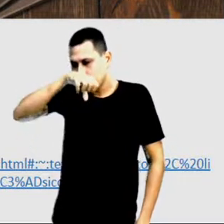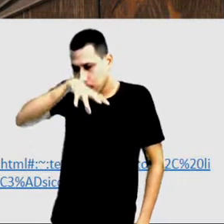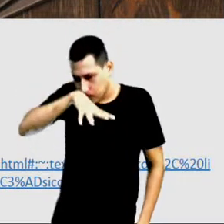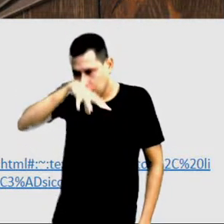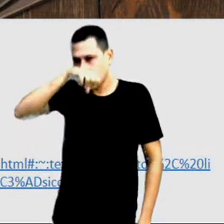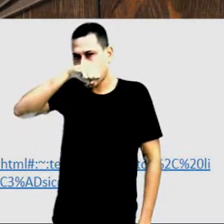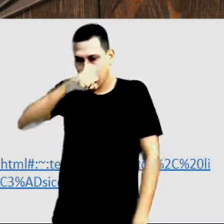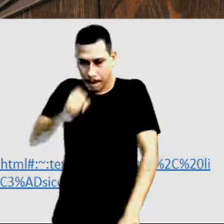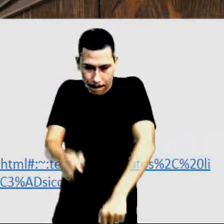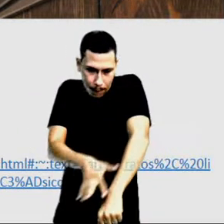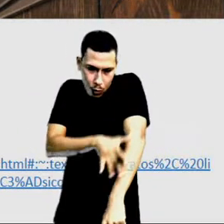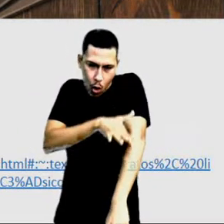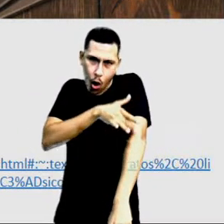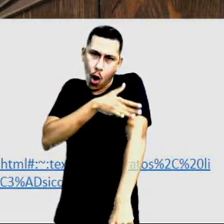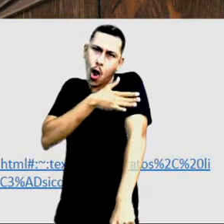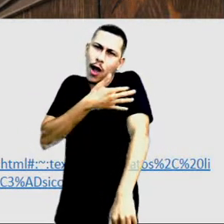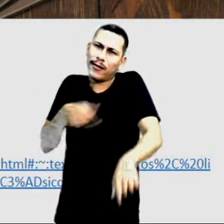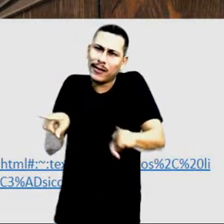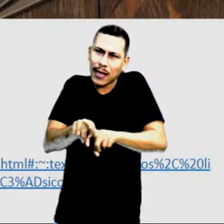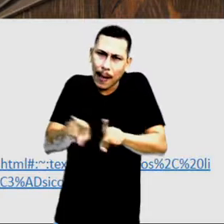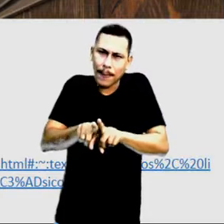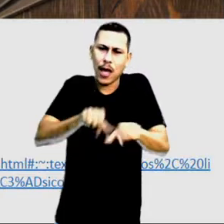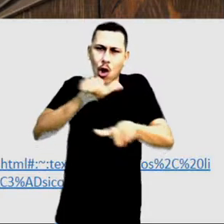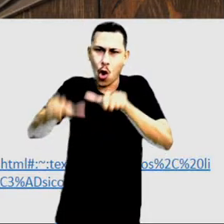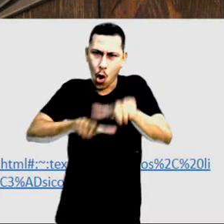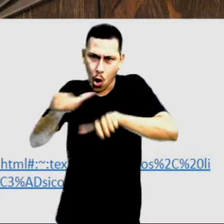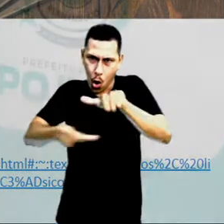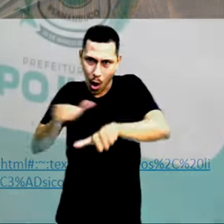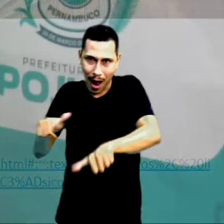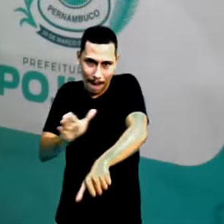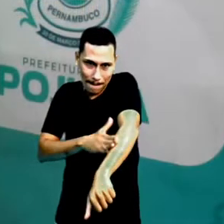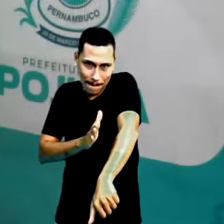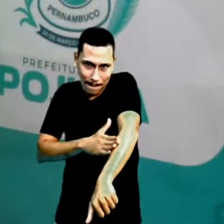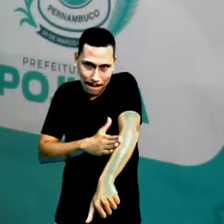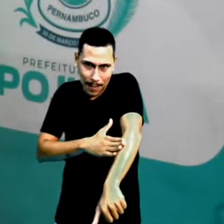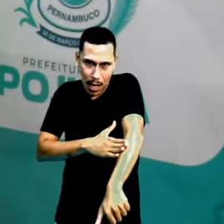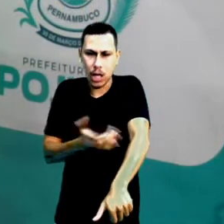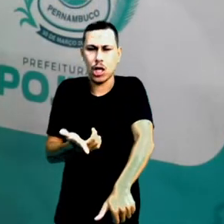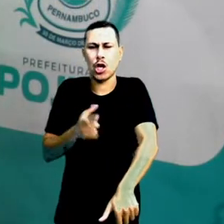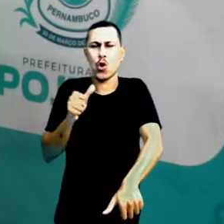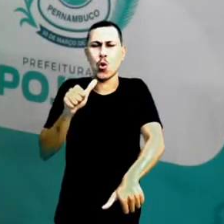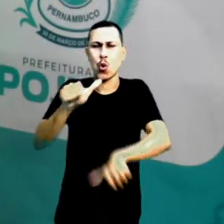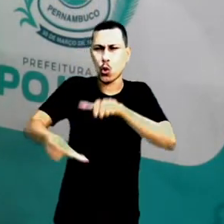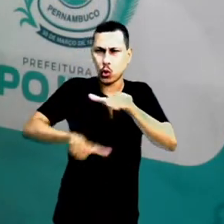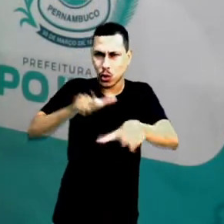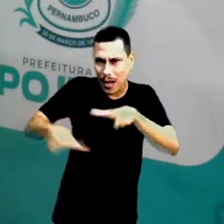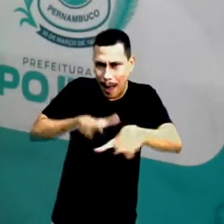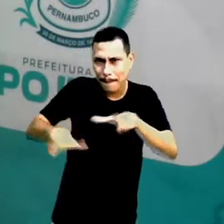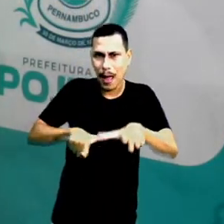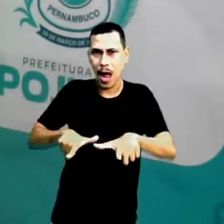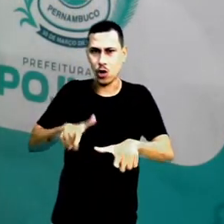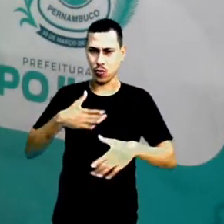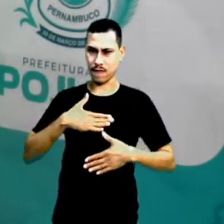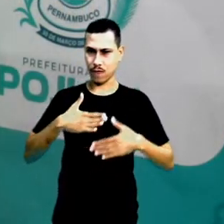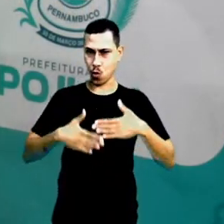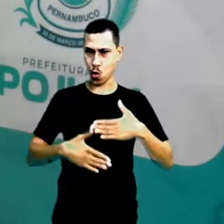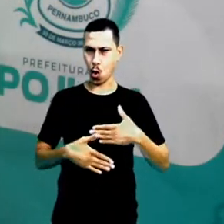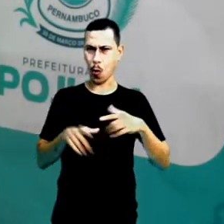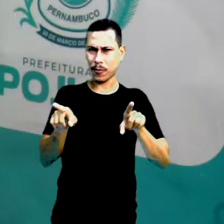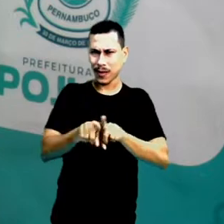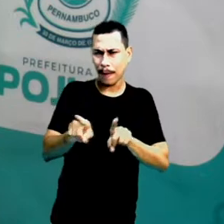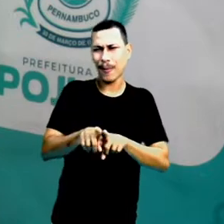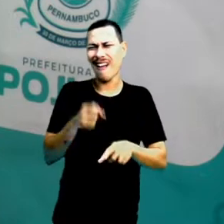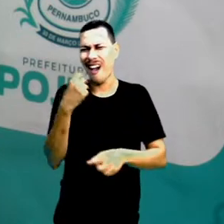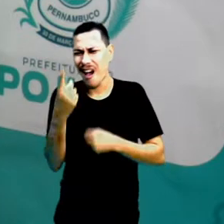a síntese proteica, renovação celular e também o trabalho físico. Às vezes a gente está se sentindo cansado,